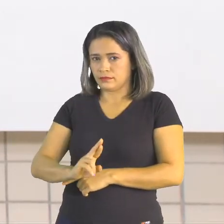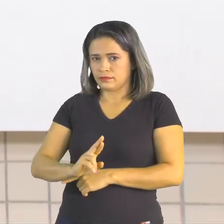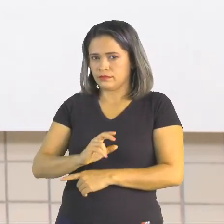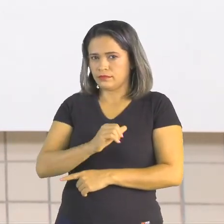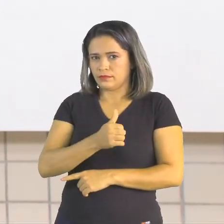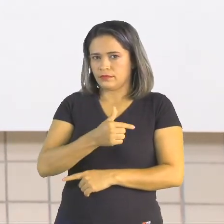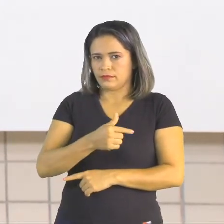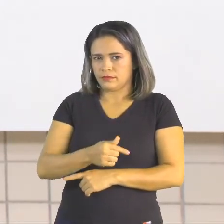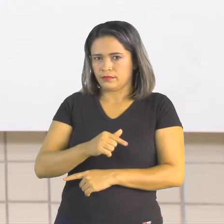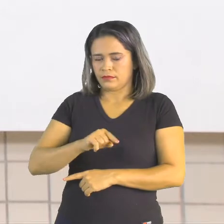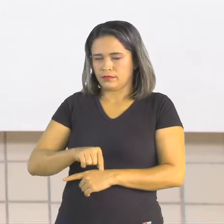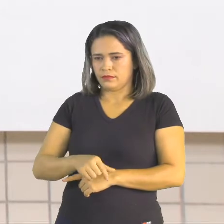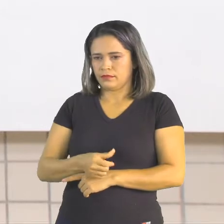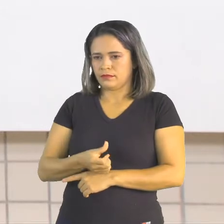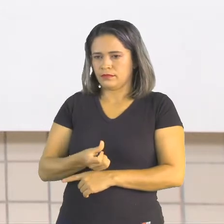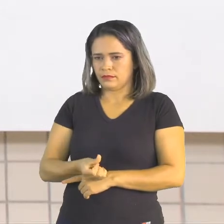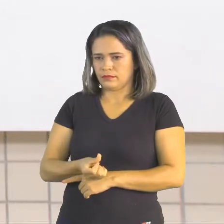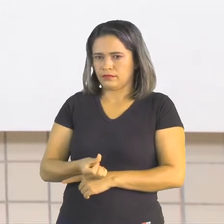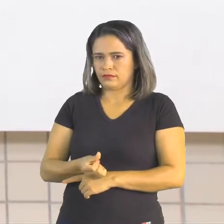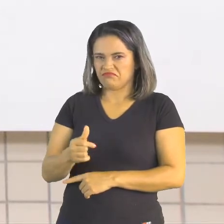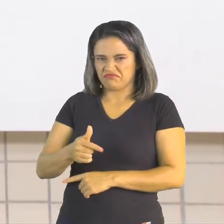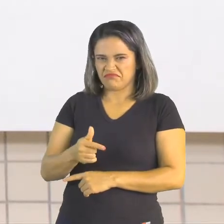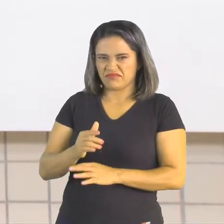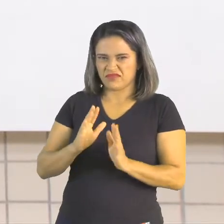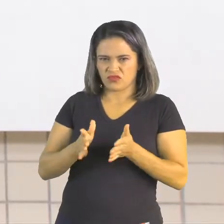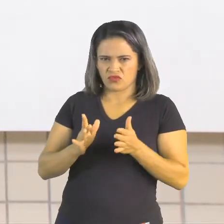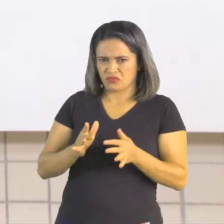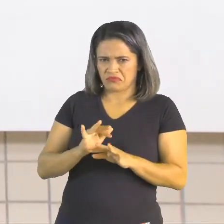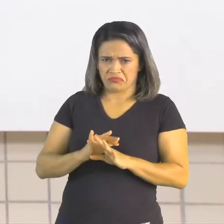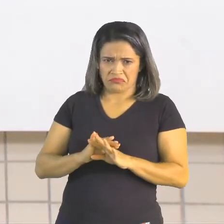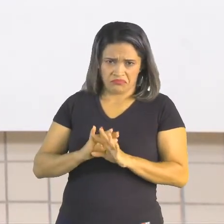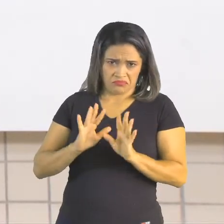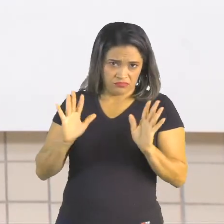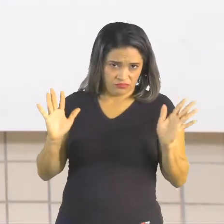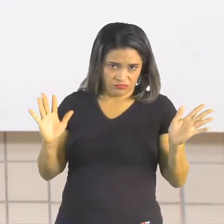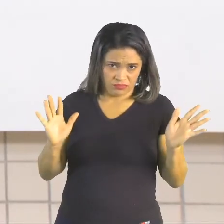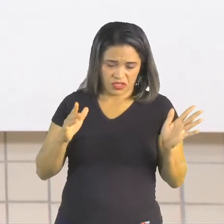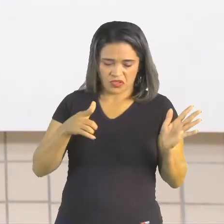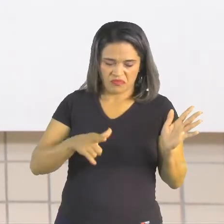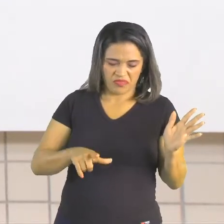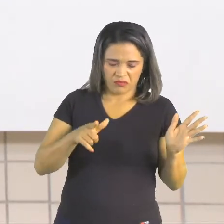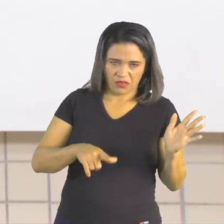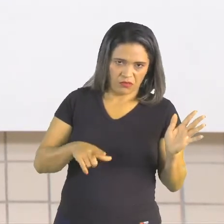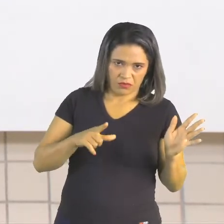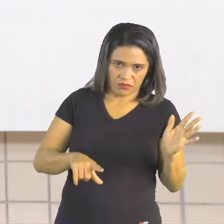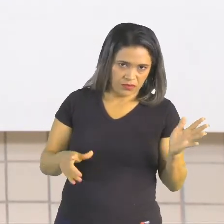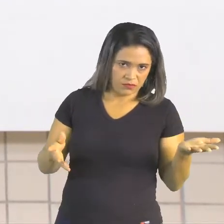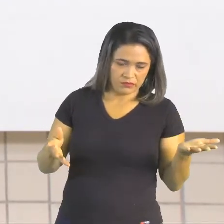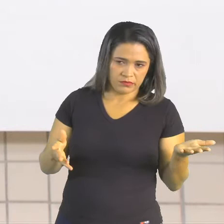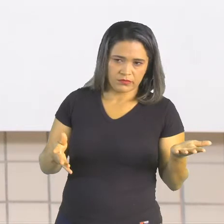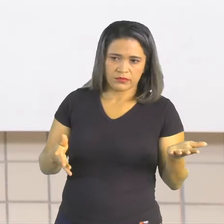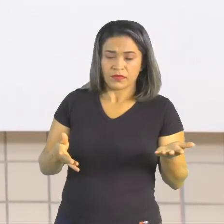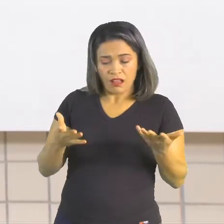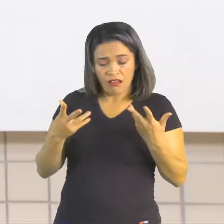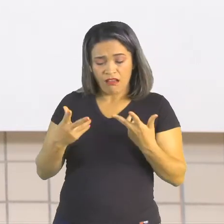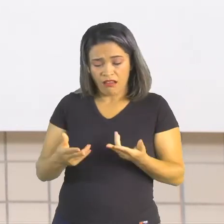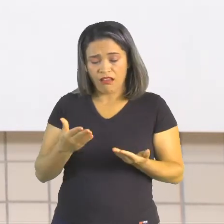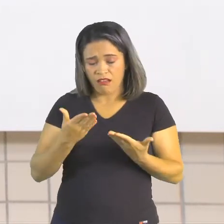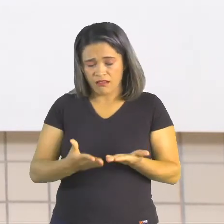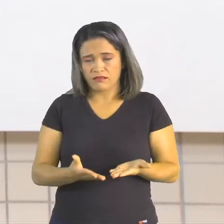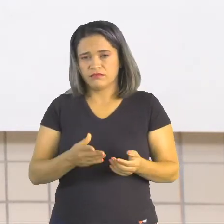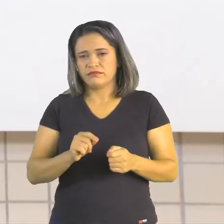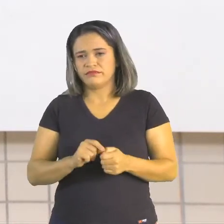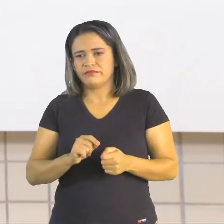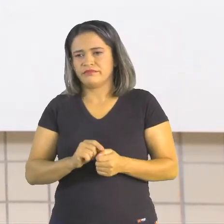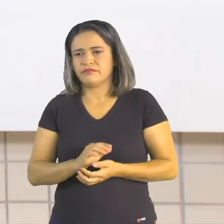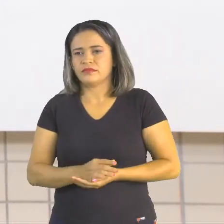17,6 décimos. Acho que aqui já se tornou até um pouco repetitivo, pessoal, mas é dessa forma mesmo. A única coisa que eu